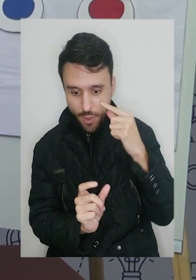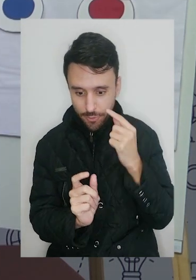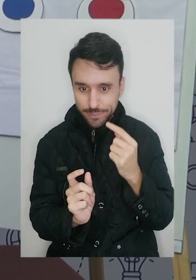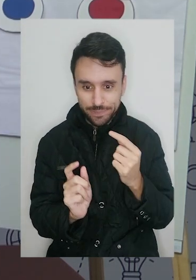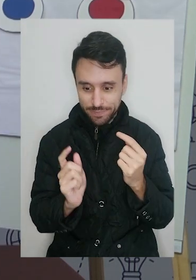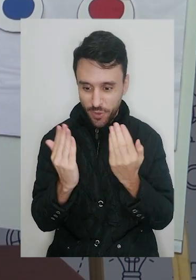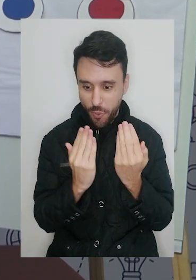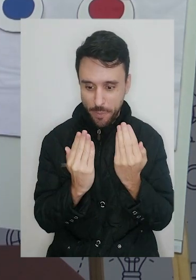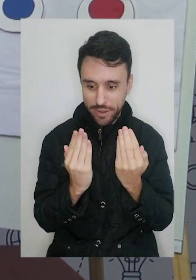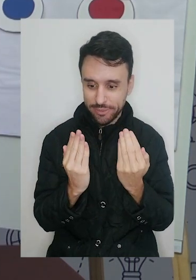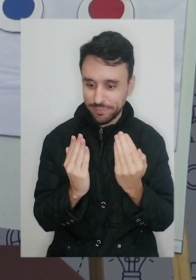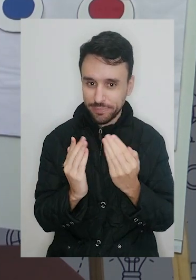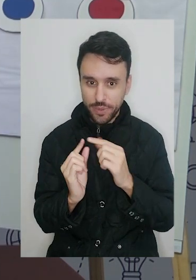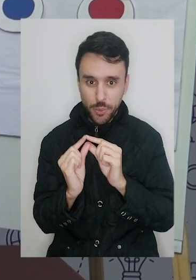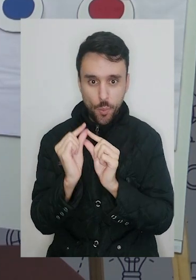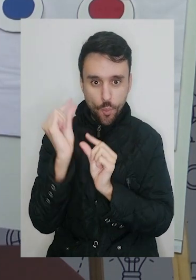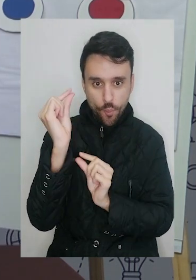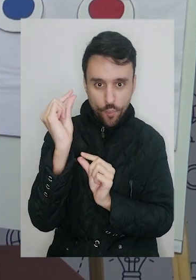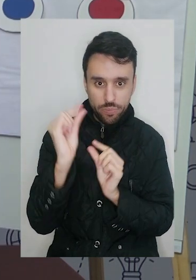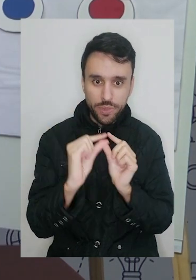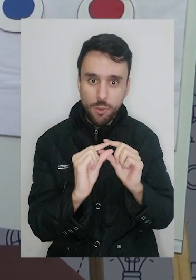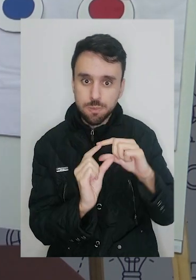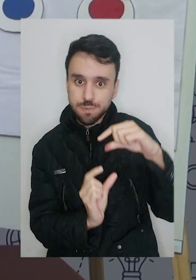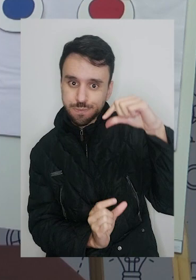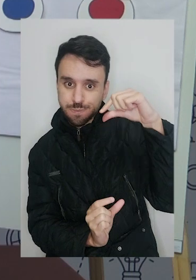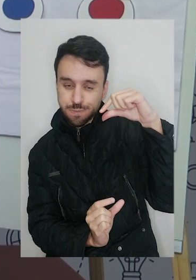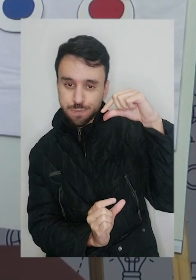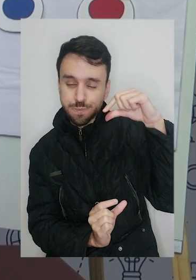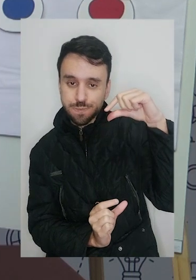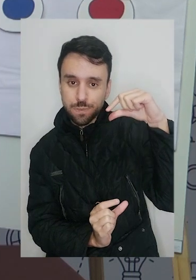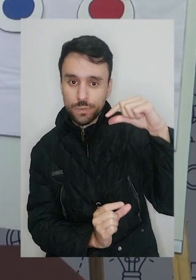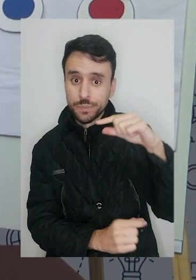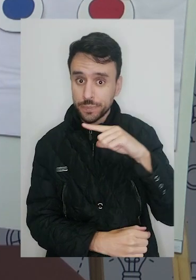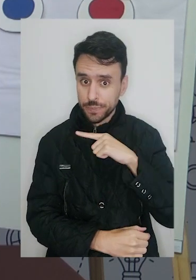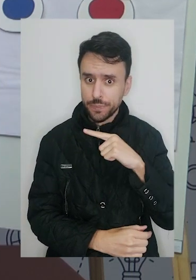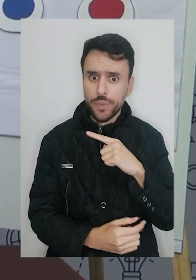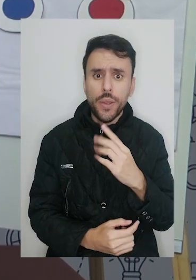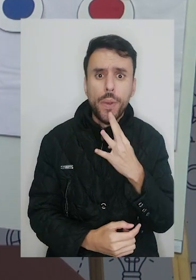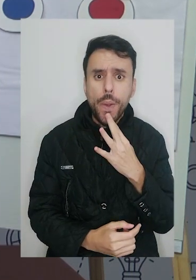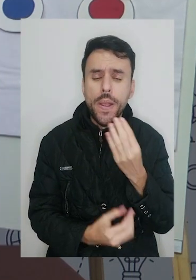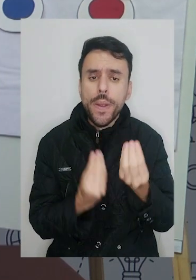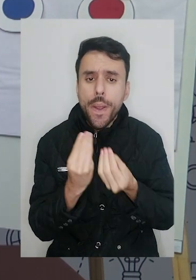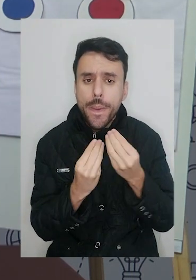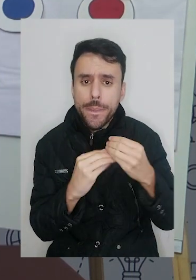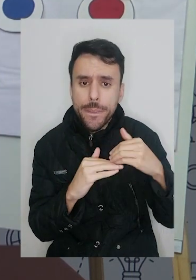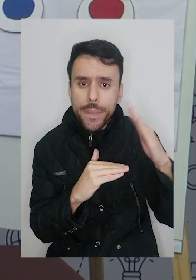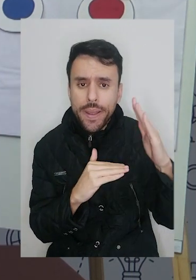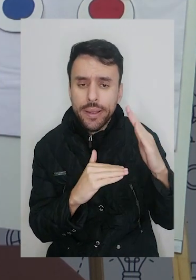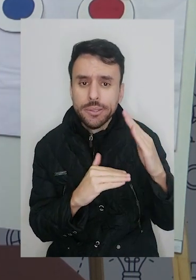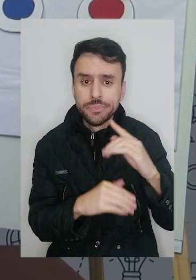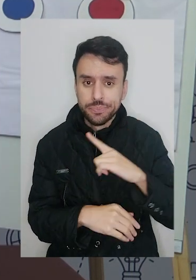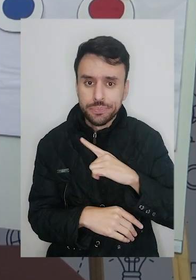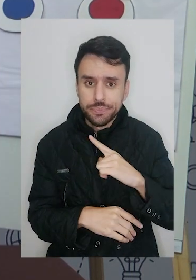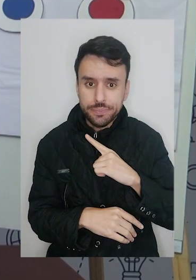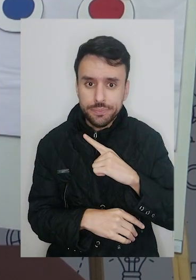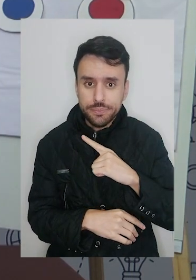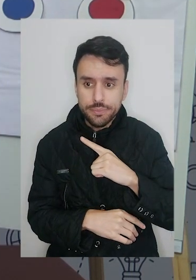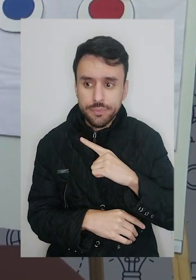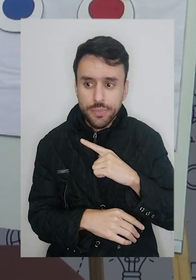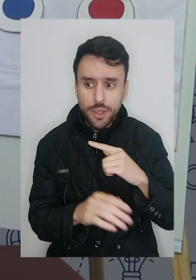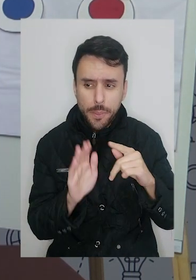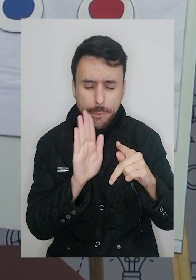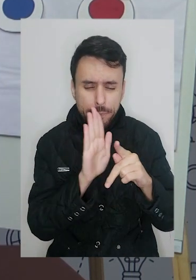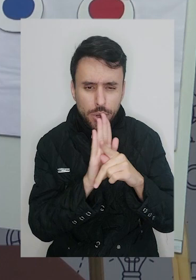do digital para o termômetro, esse aqui infravermelho. Ele é conhecido como termômetro de